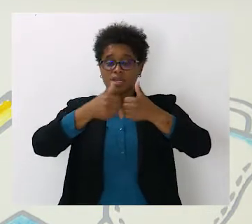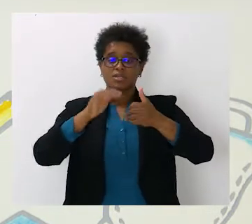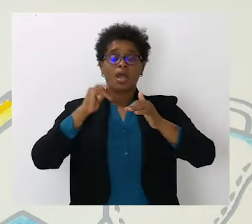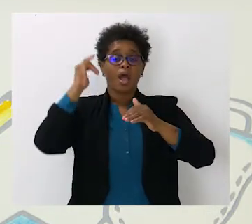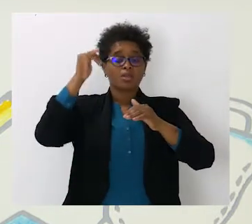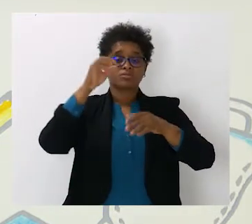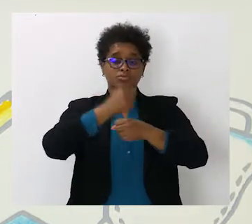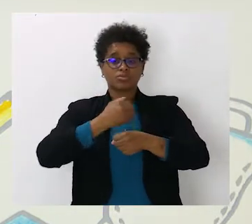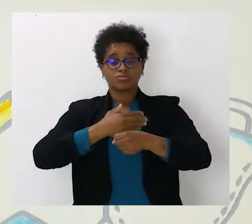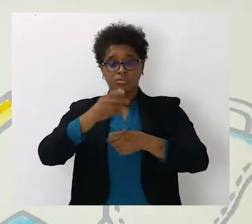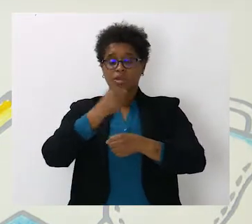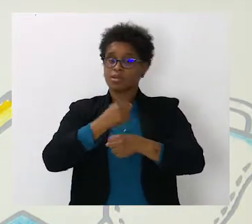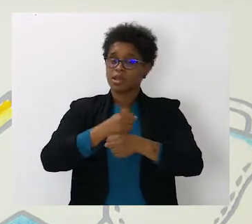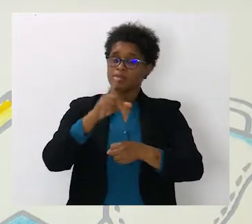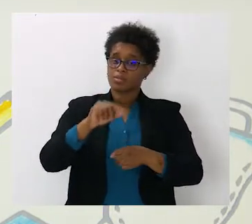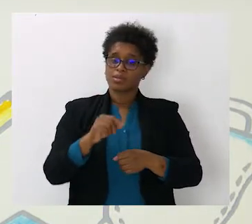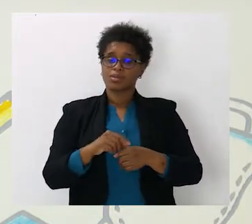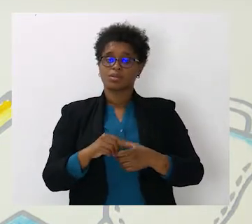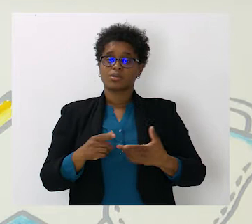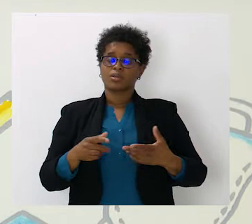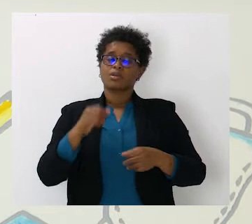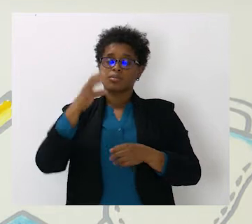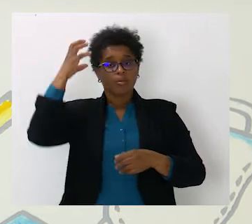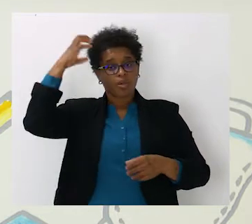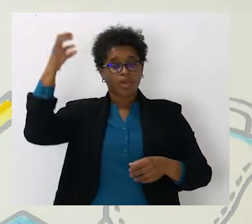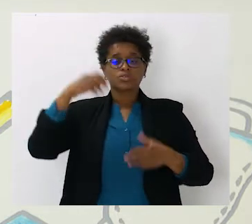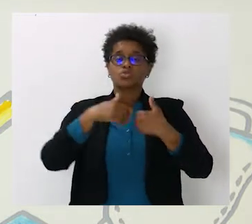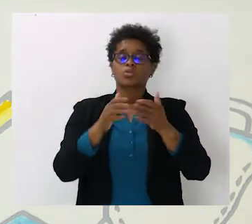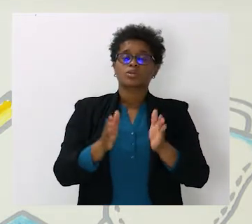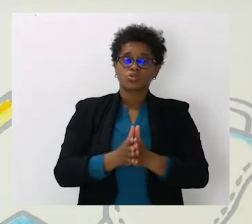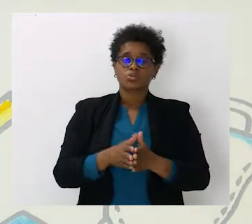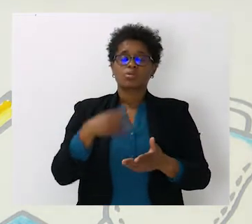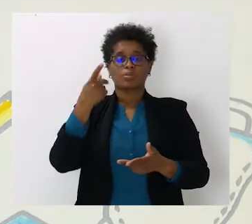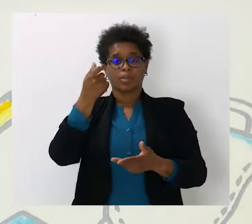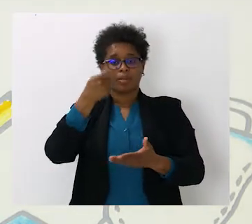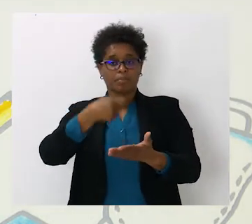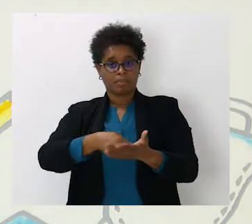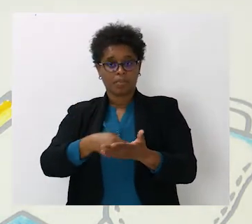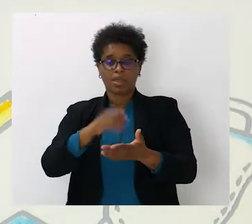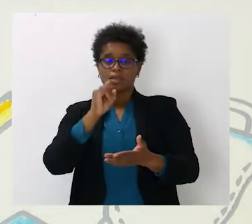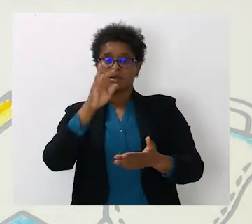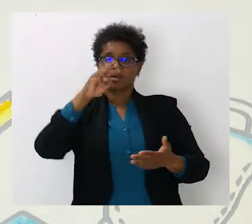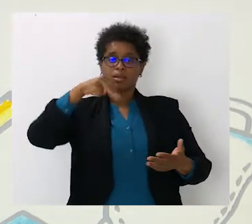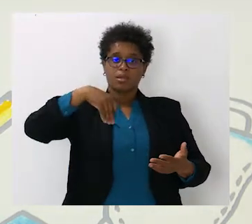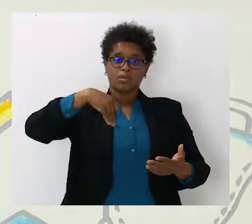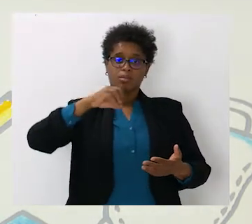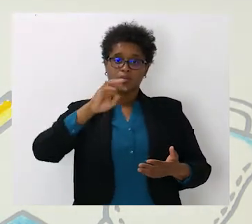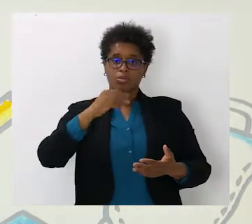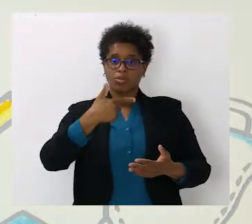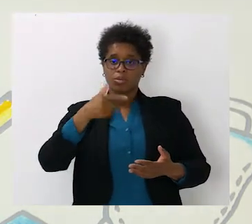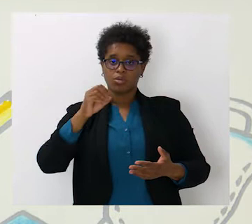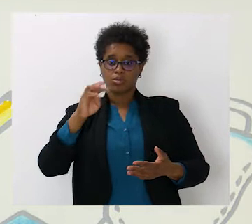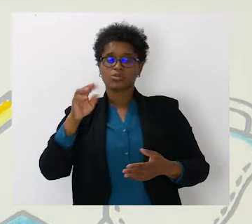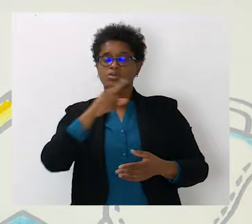Altos funcionários trabalhavam também para o rei, sobretudo na cobrança dos impostos.